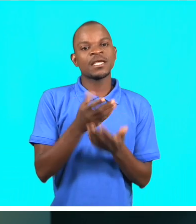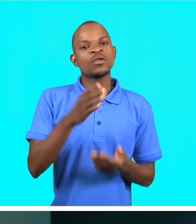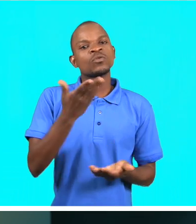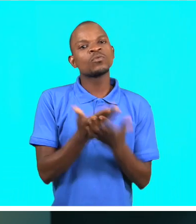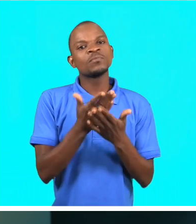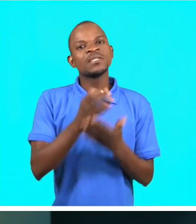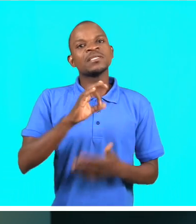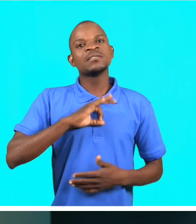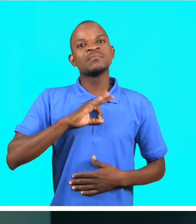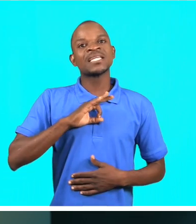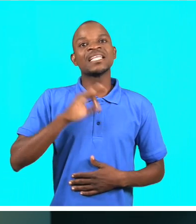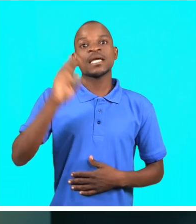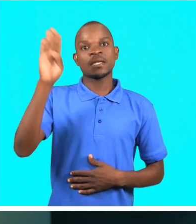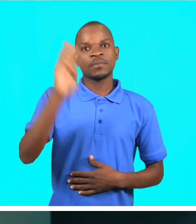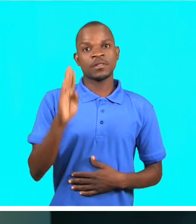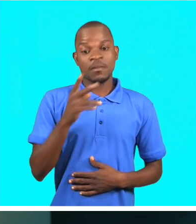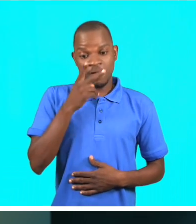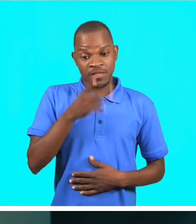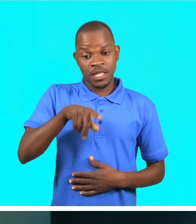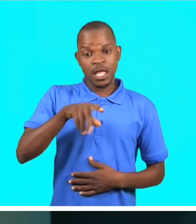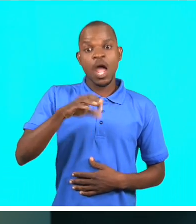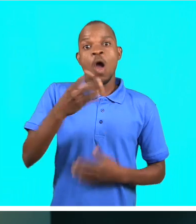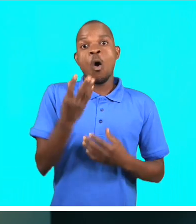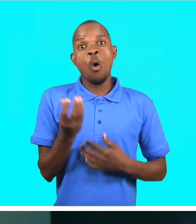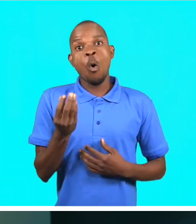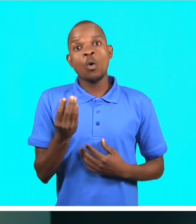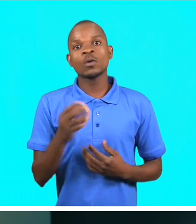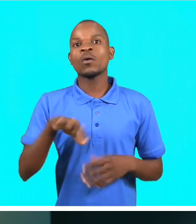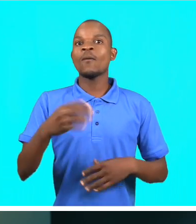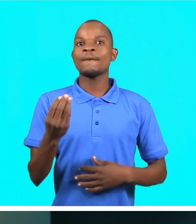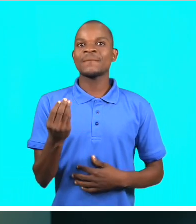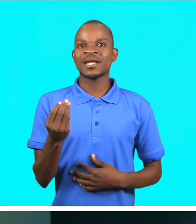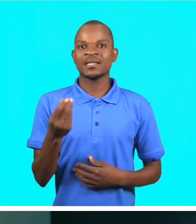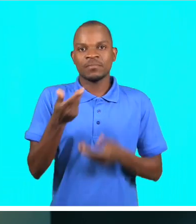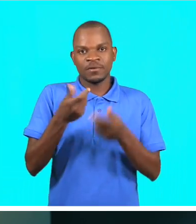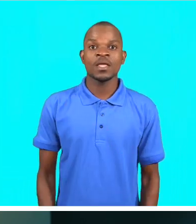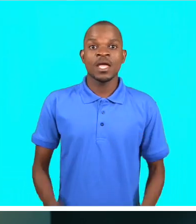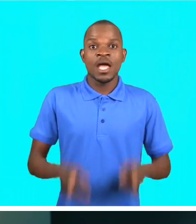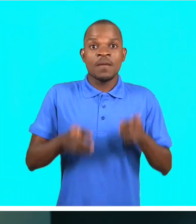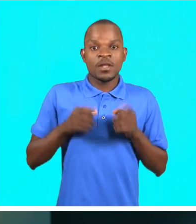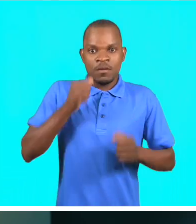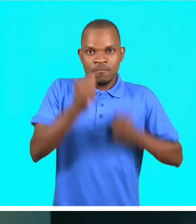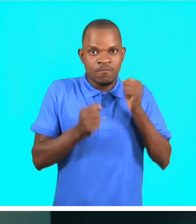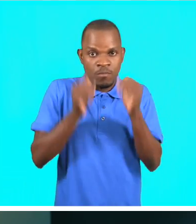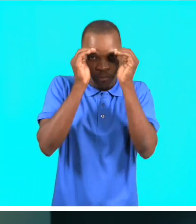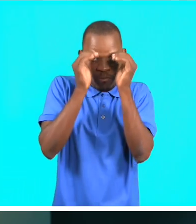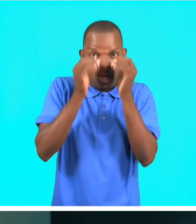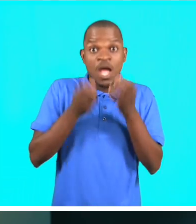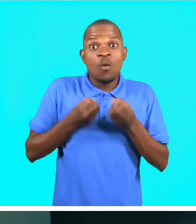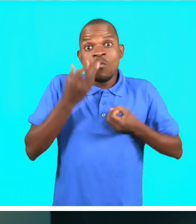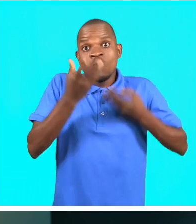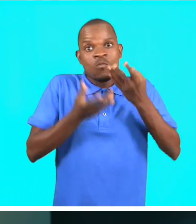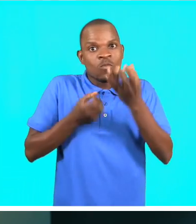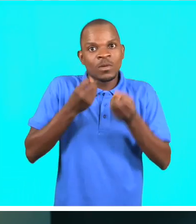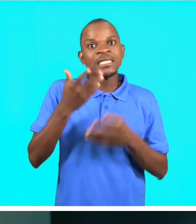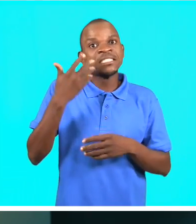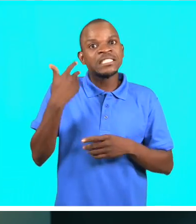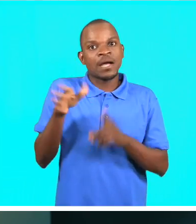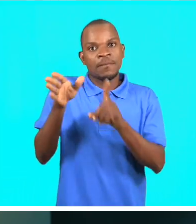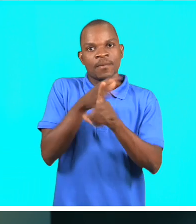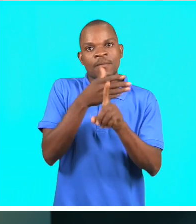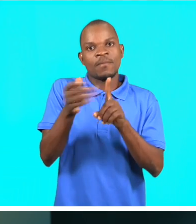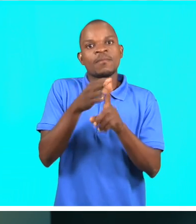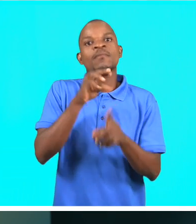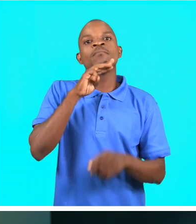do Rio. Ela foi testar para ver se eram de ouro ou prata para poder vendê-las. A atleta revelou que chegou a